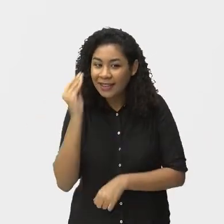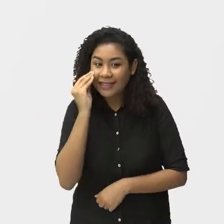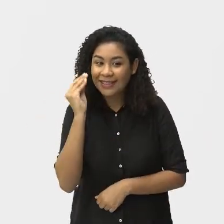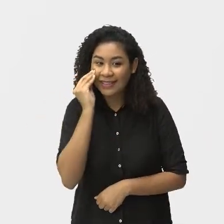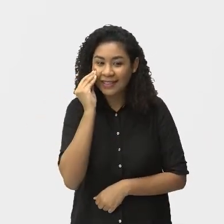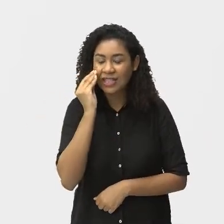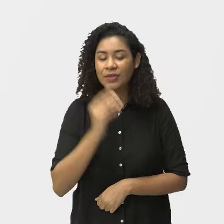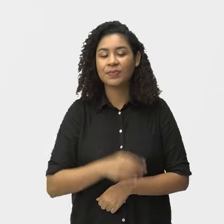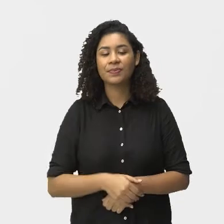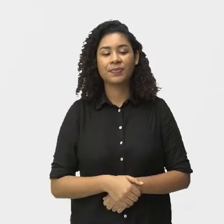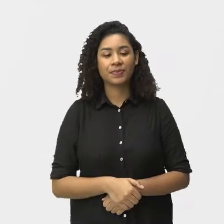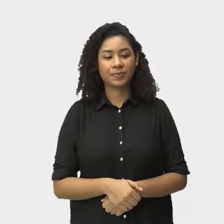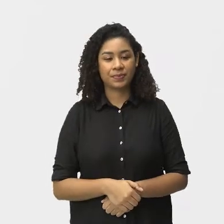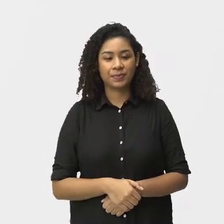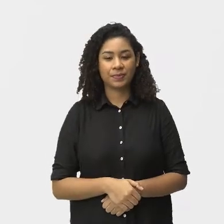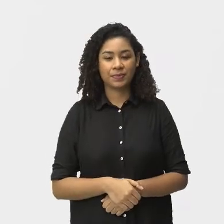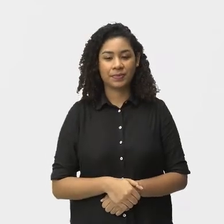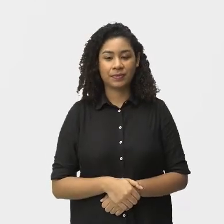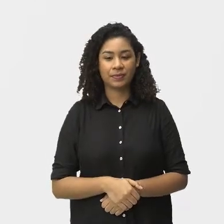Vejam.